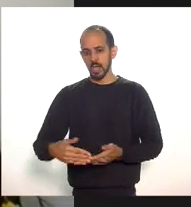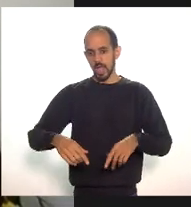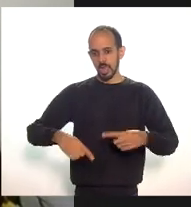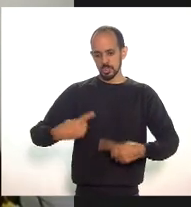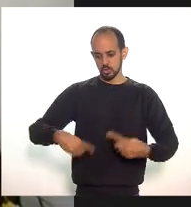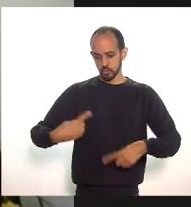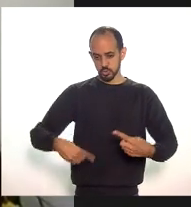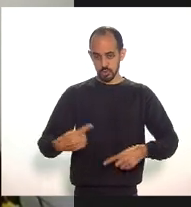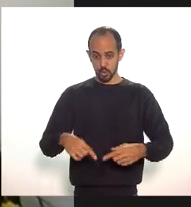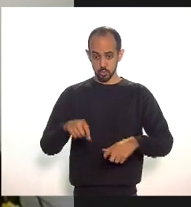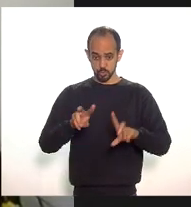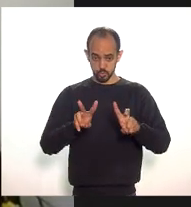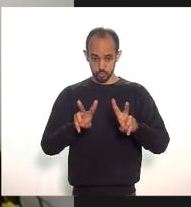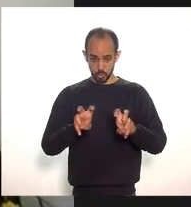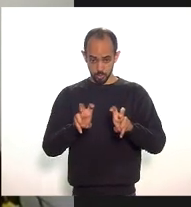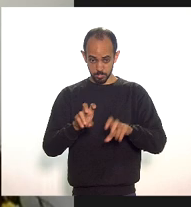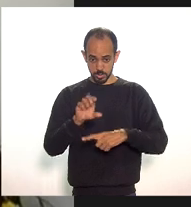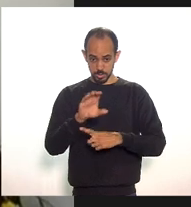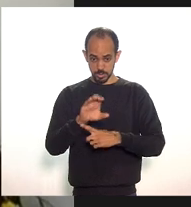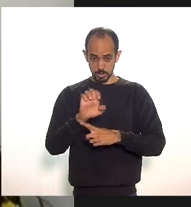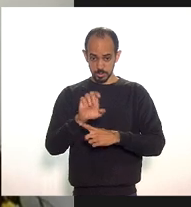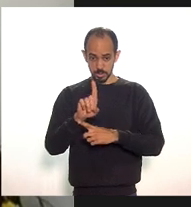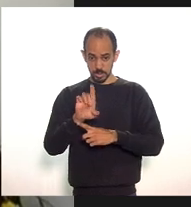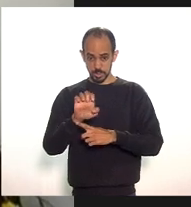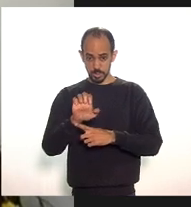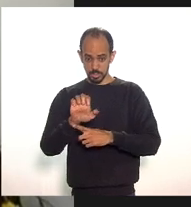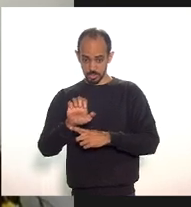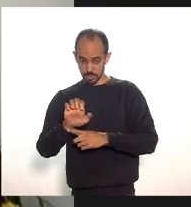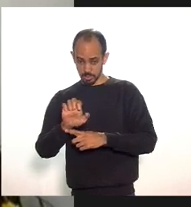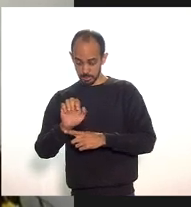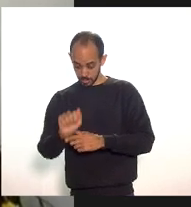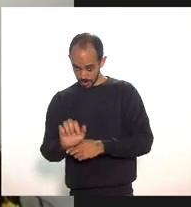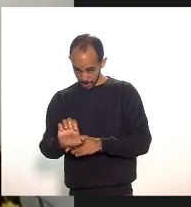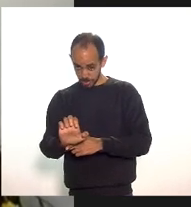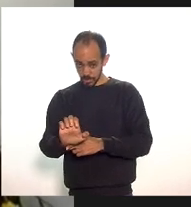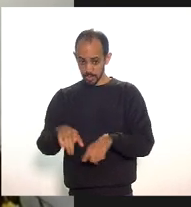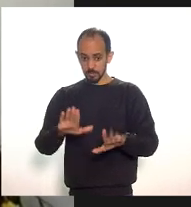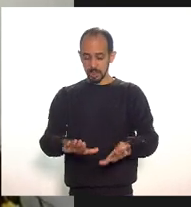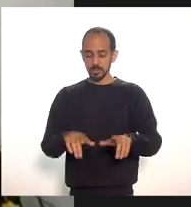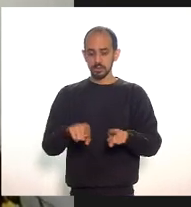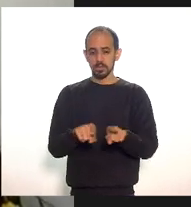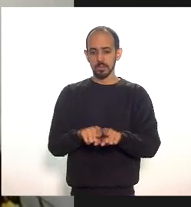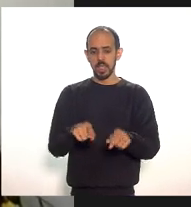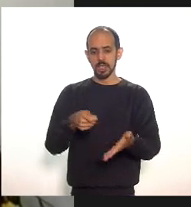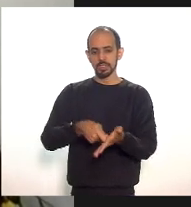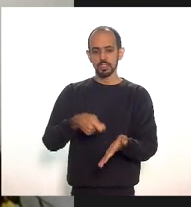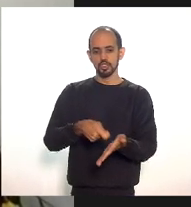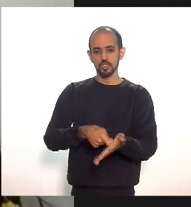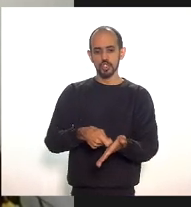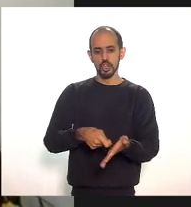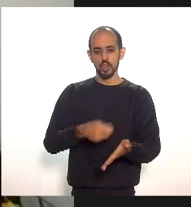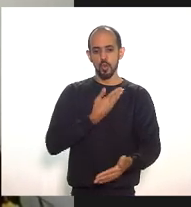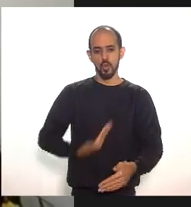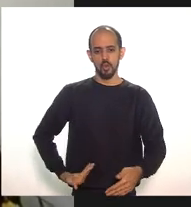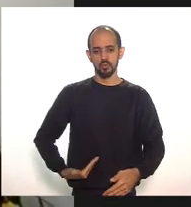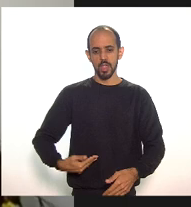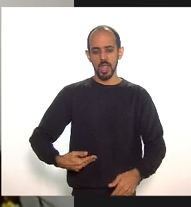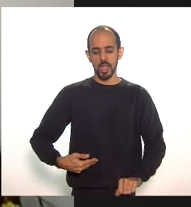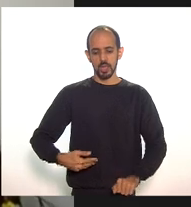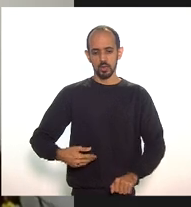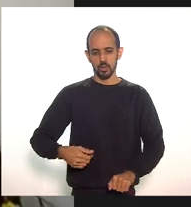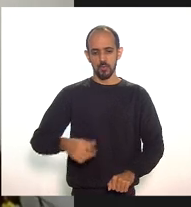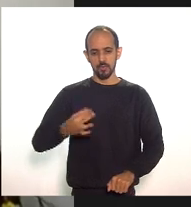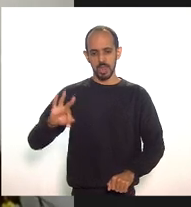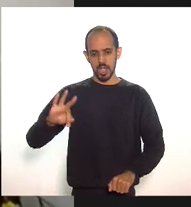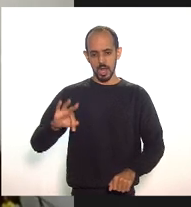a Cedae Mais também de cobrar de cobrar do governo o governo estadual